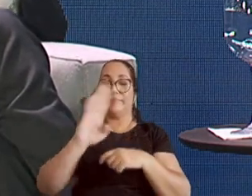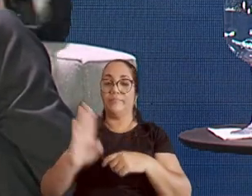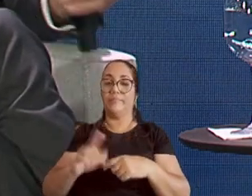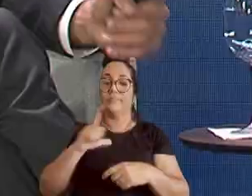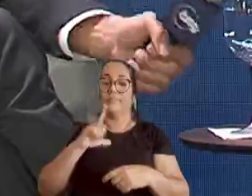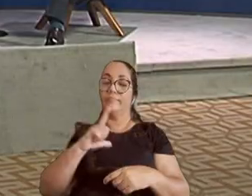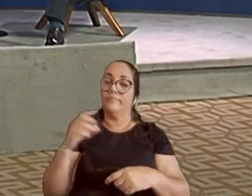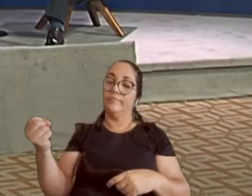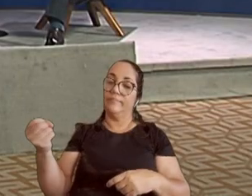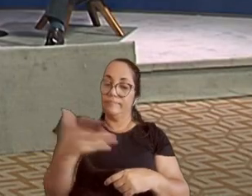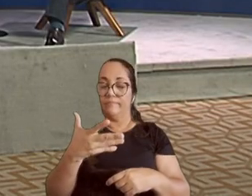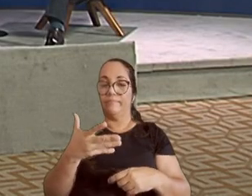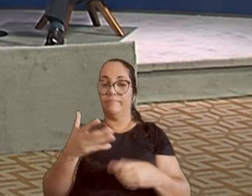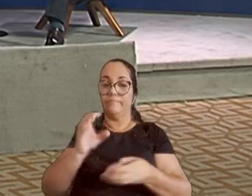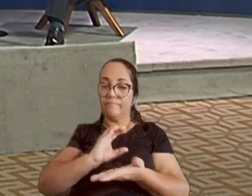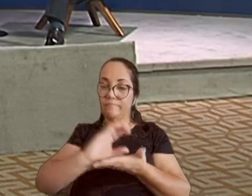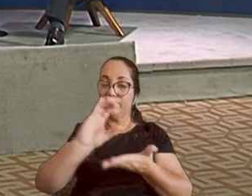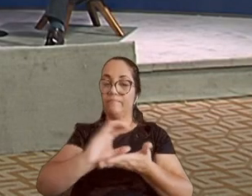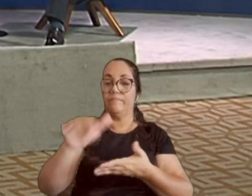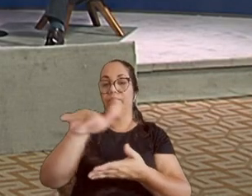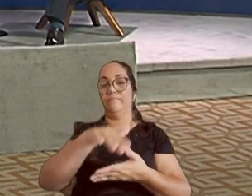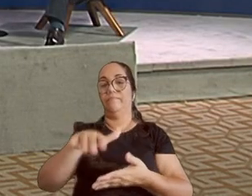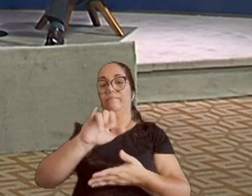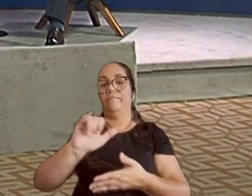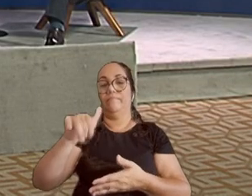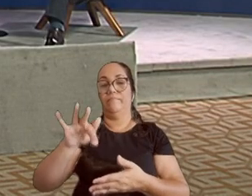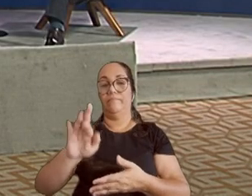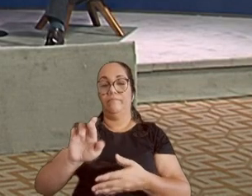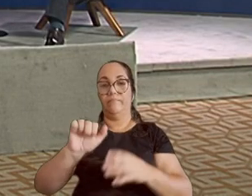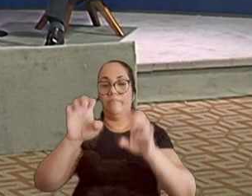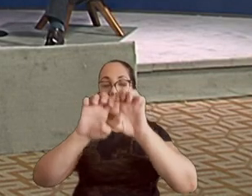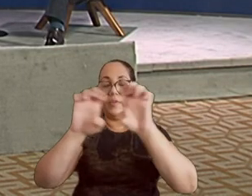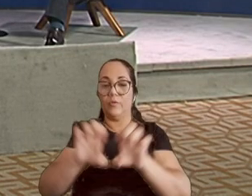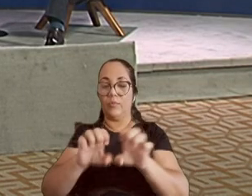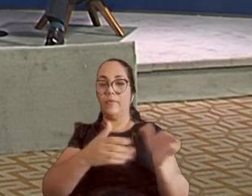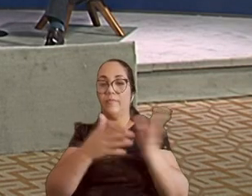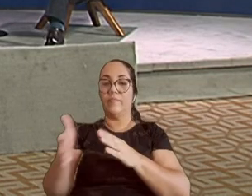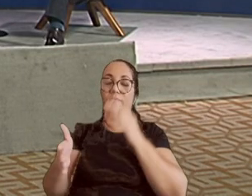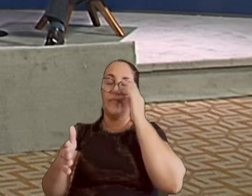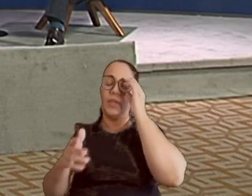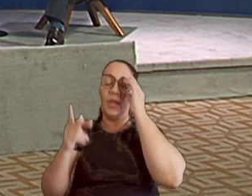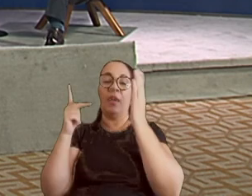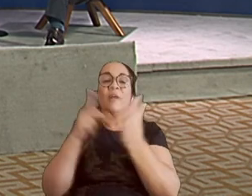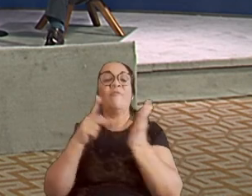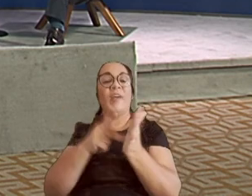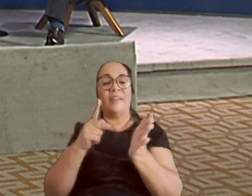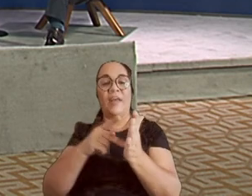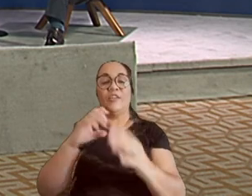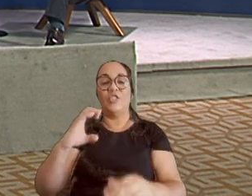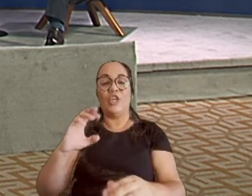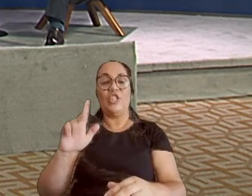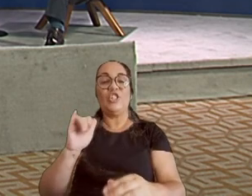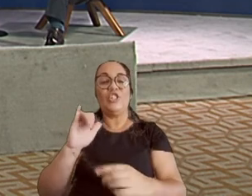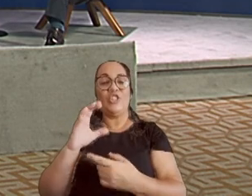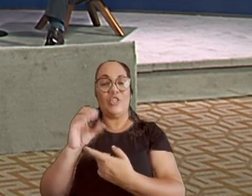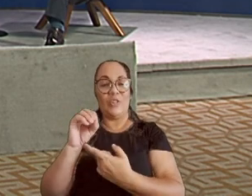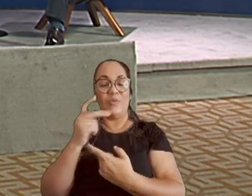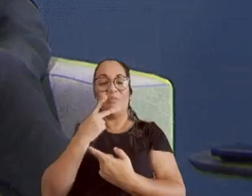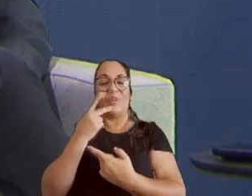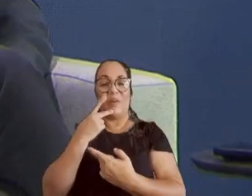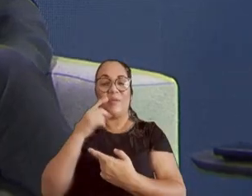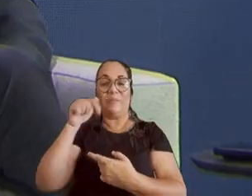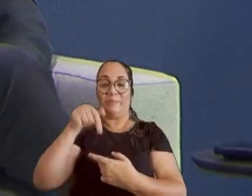infraestrutura acho que o Chico acertou muito aí na parte da porteira para dentro realmente o produtor brasileiro ele é muito